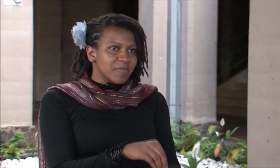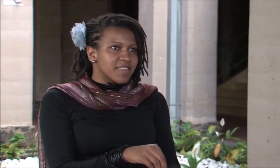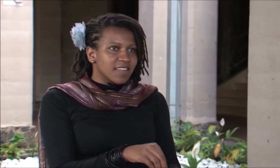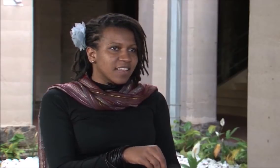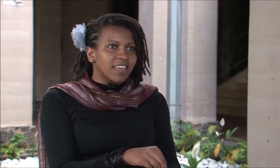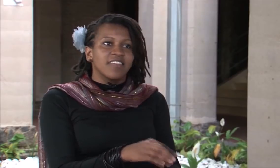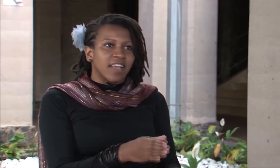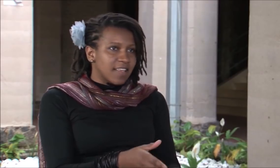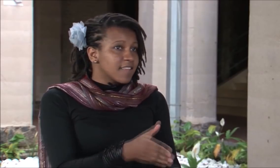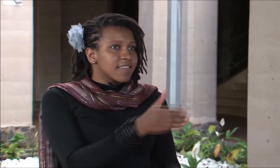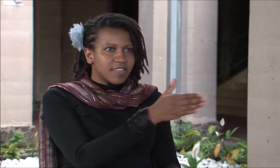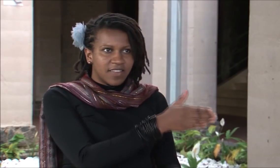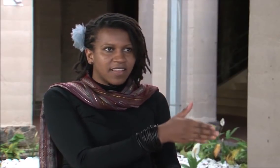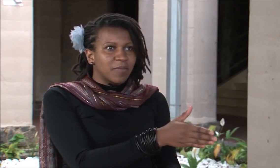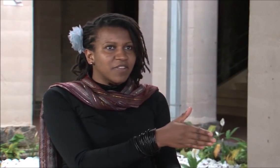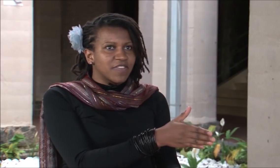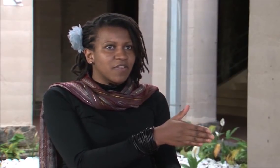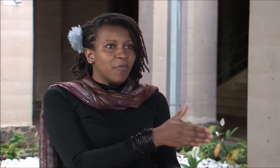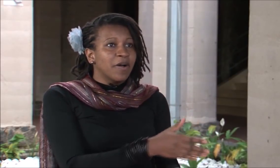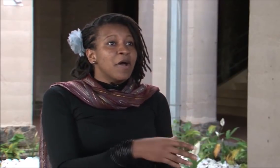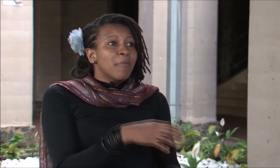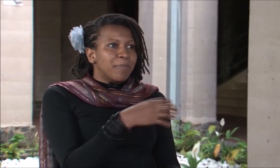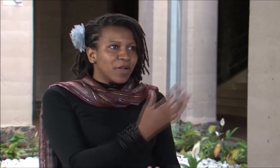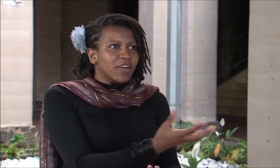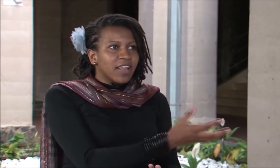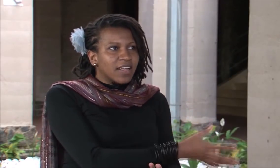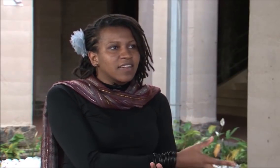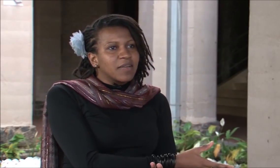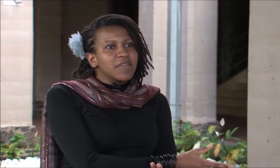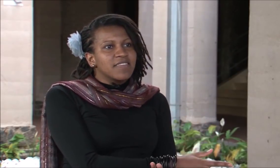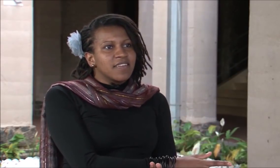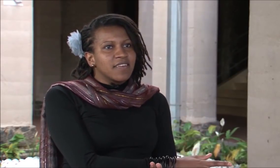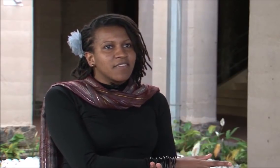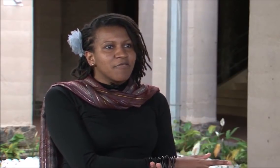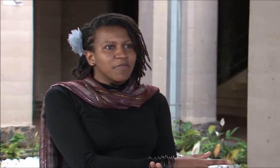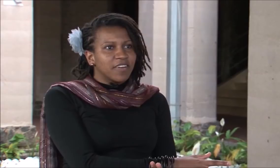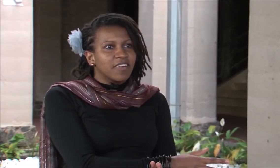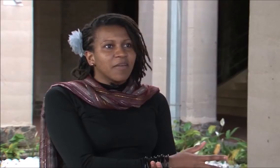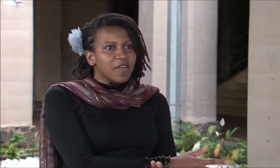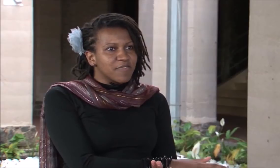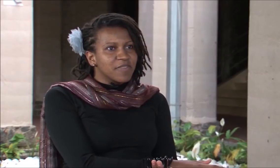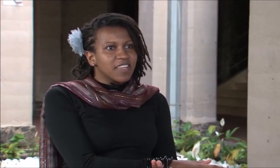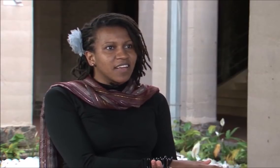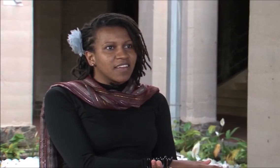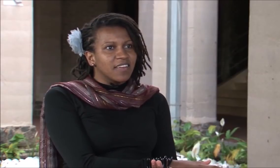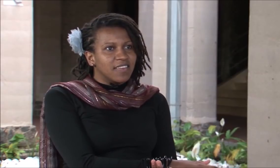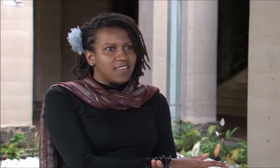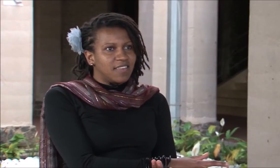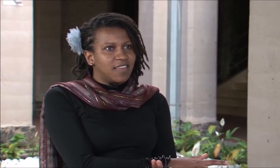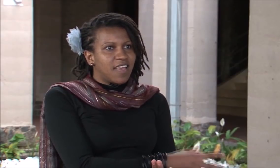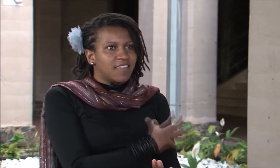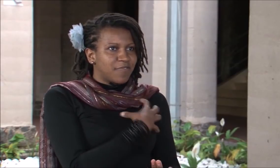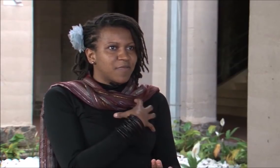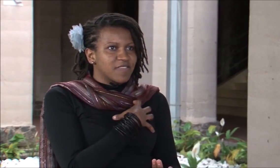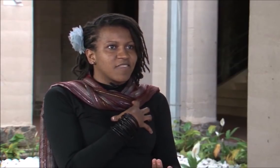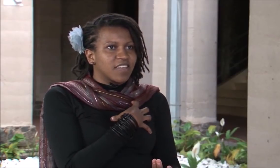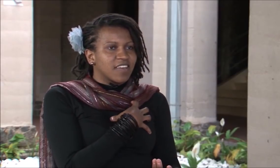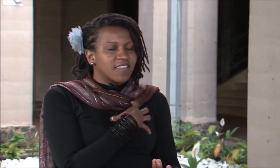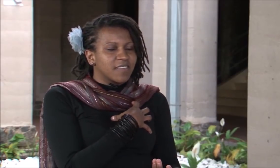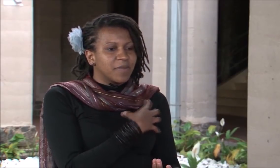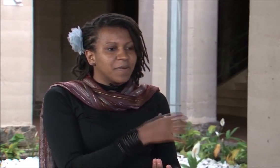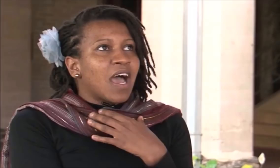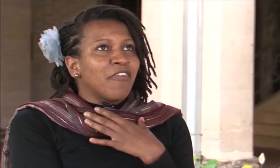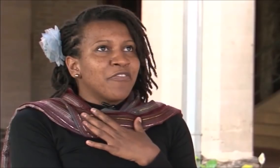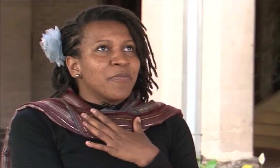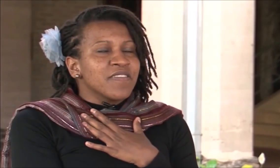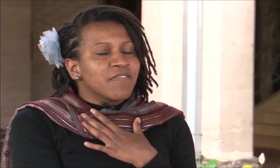tentei fazer medicina aqui, já quis diretamente fazer em Cuba, pelo caráter da medicina cubana, que é mais humanitária, e essa formação que eu